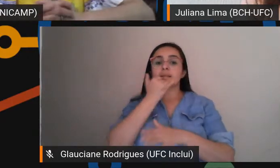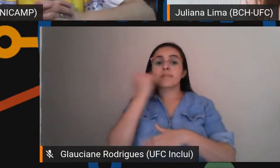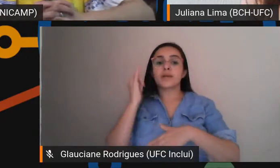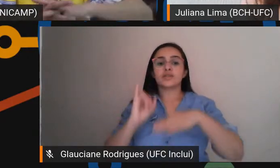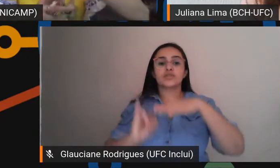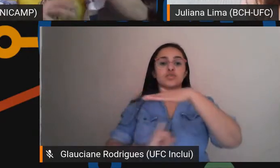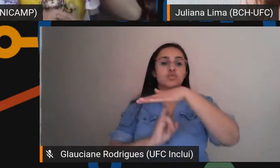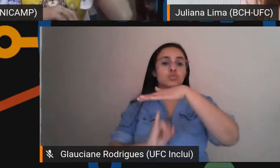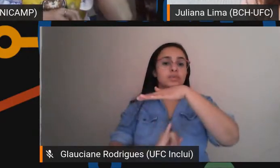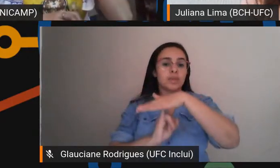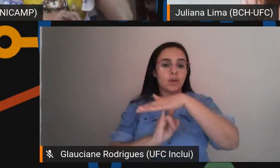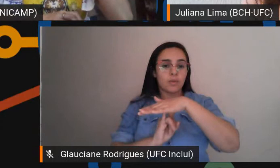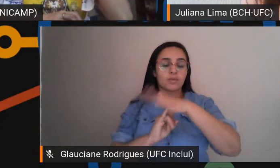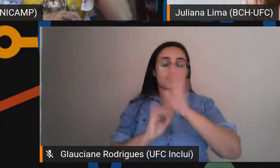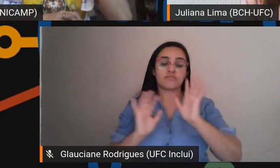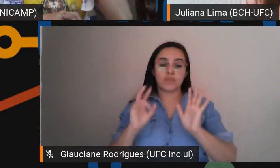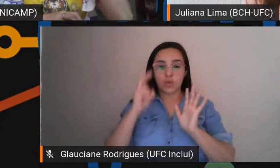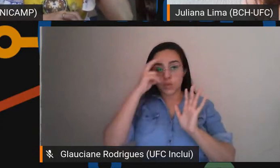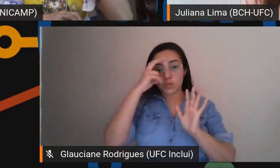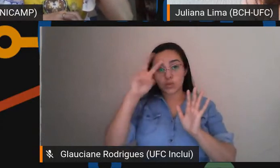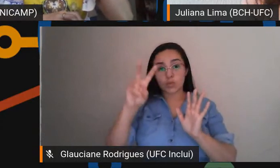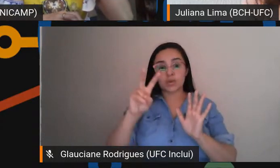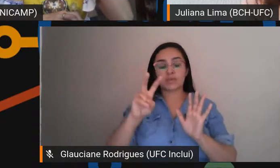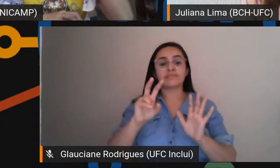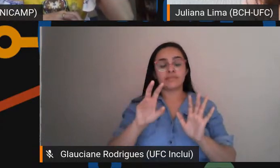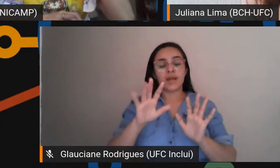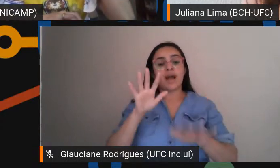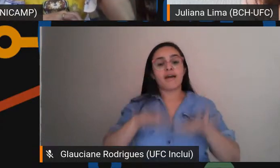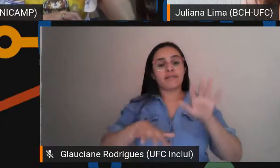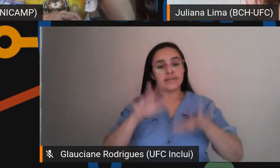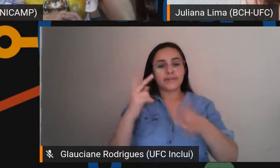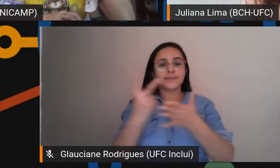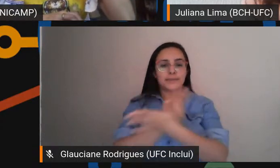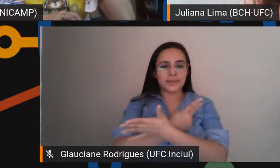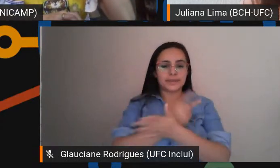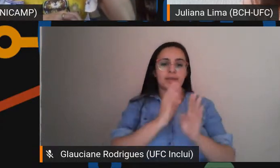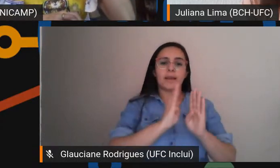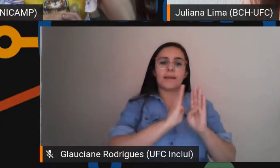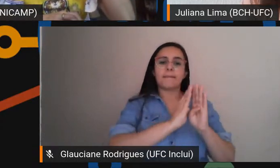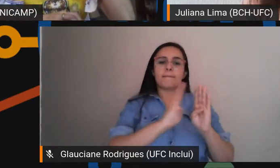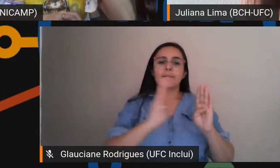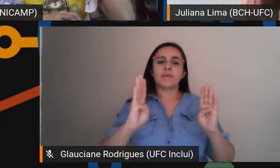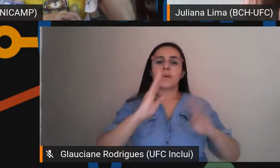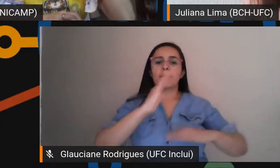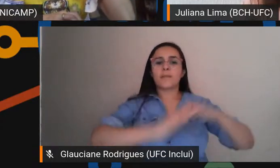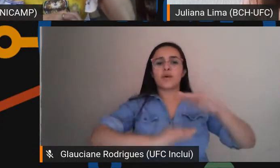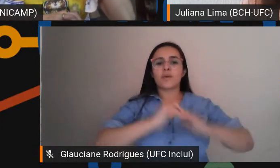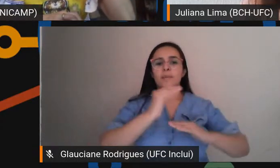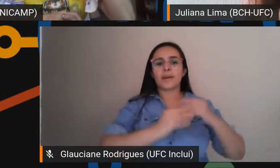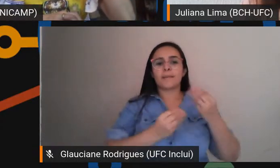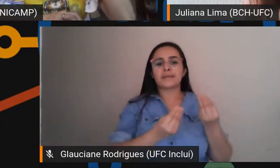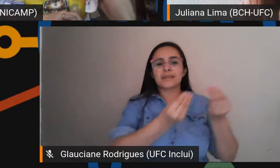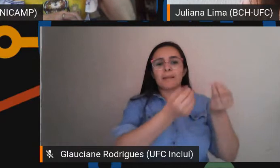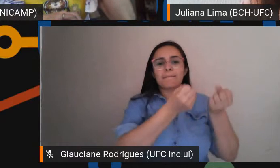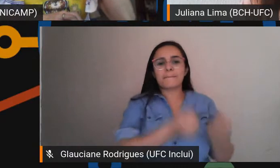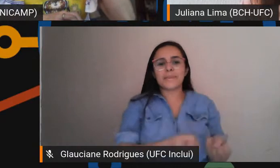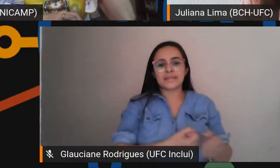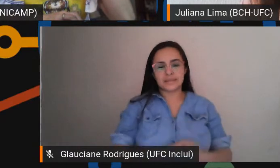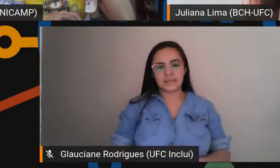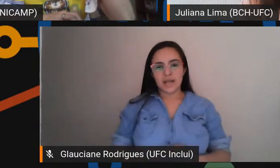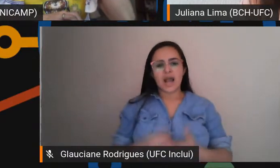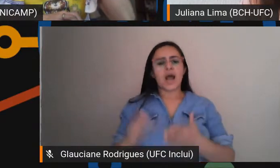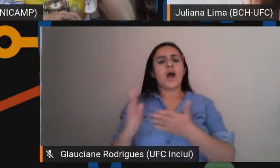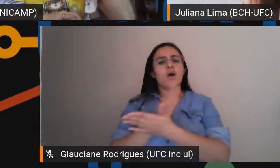haver isso de maior sobrecarga mesmo, né? Ah, disse tudo também, porque realmente tem instituições que querem, não,